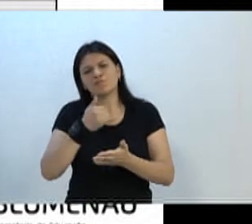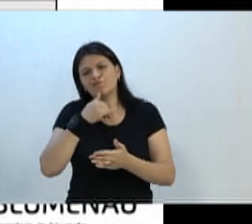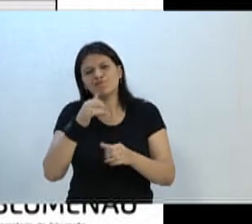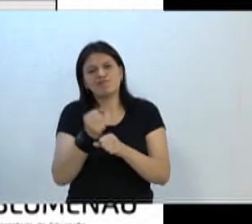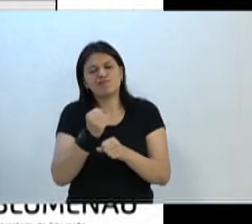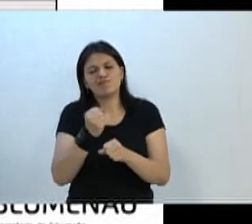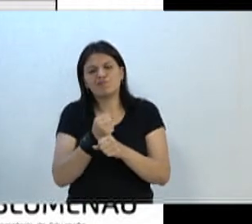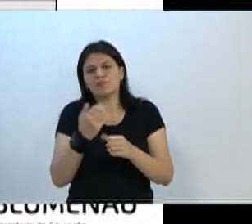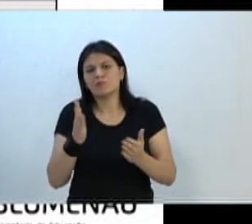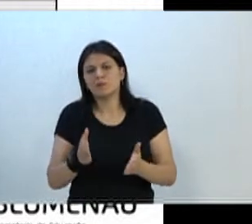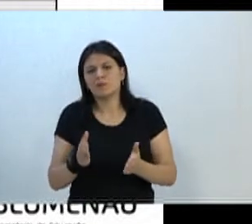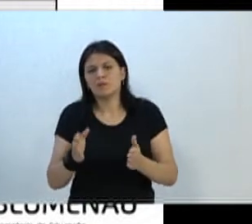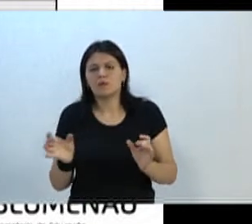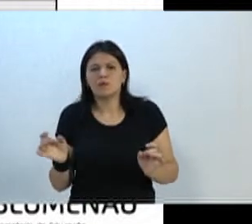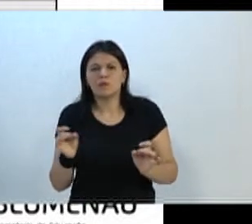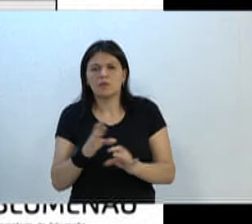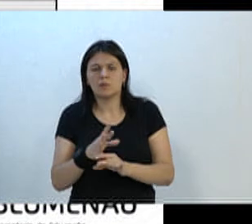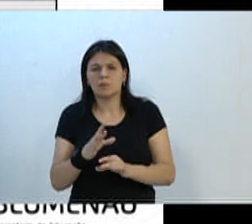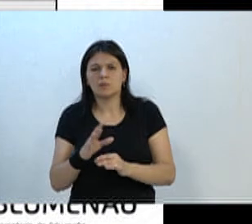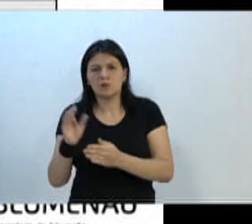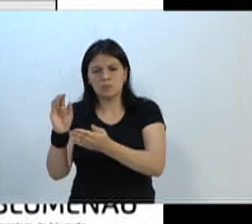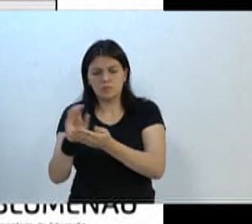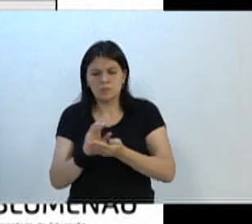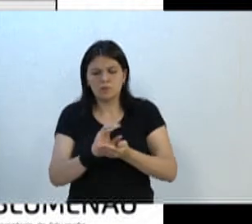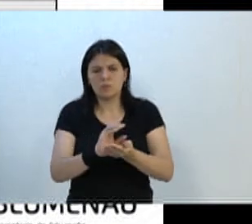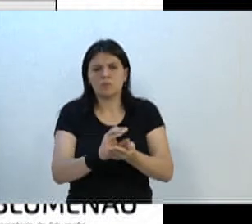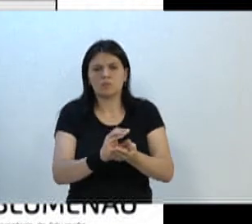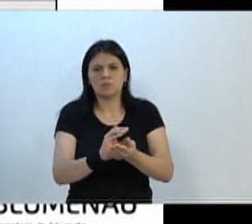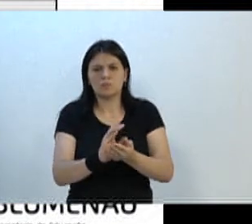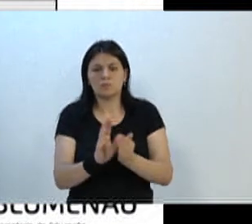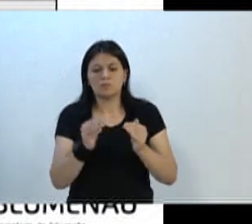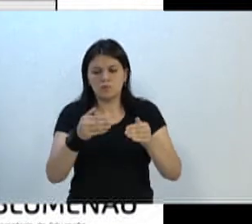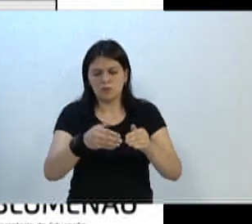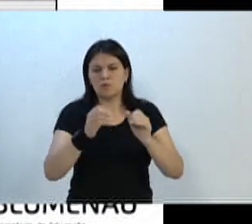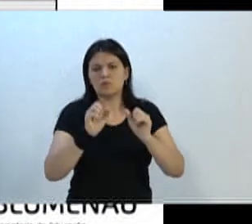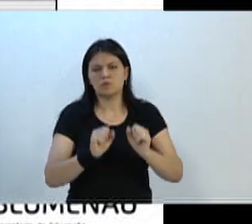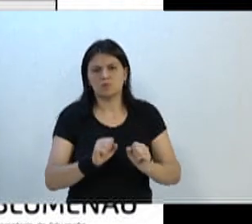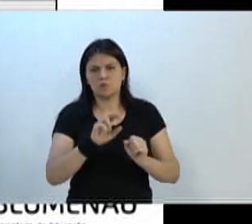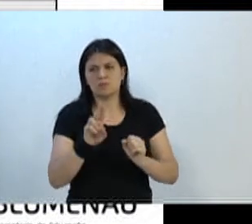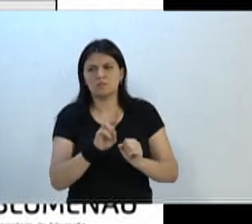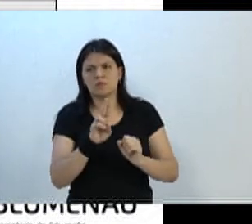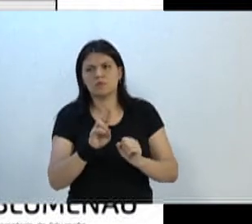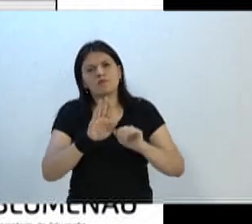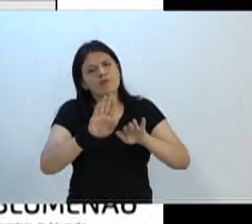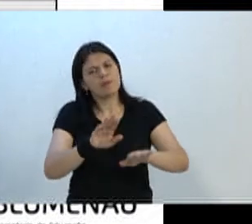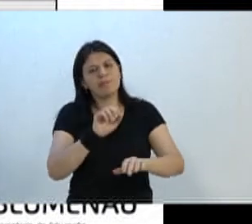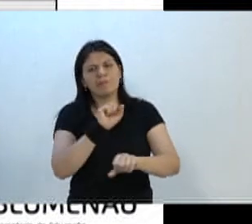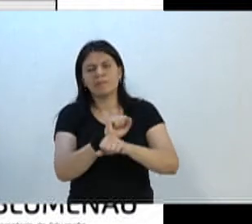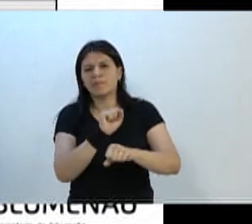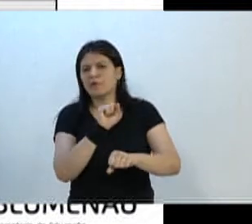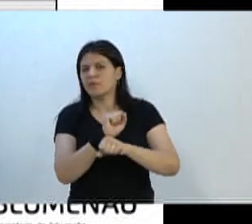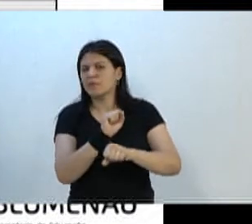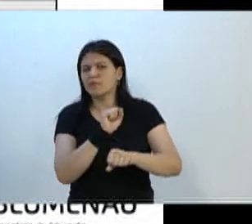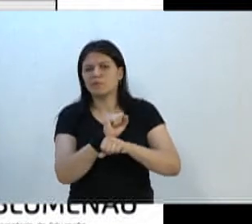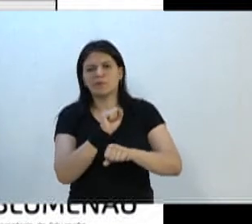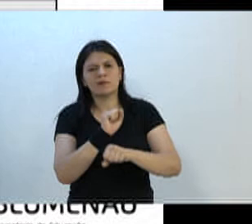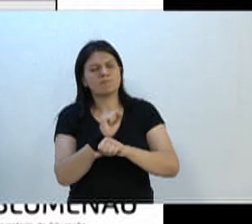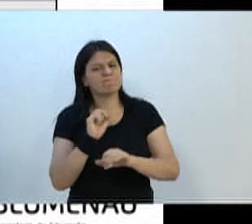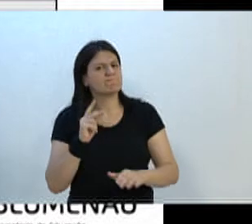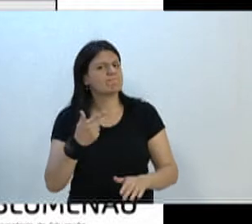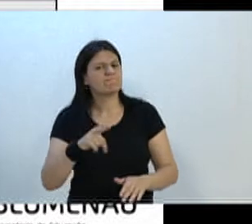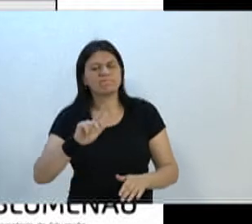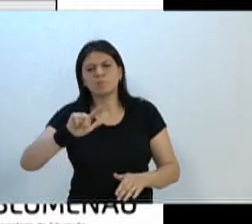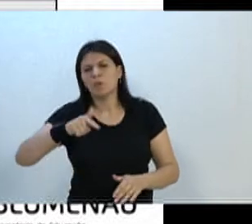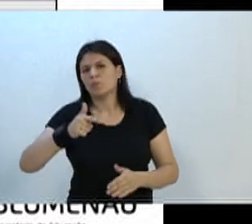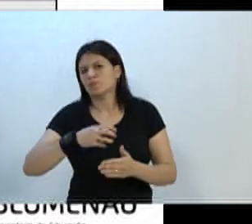num ponto que elas terminando esse recurso que é do município naquilo que nós já podemos aportar elas vão ficar parada parada parada mesmo não tem